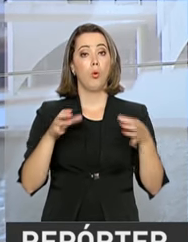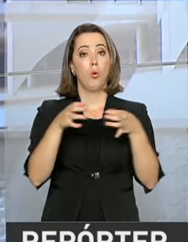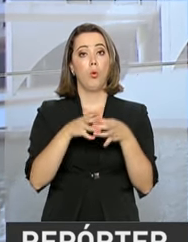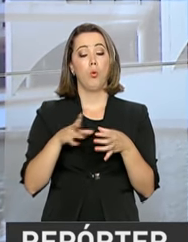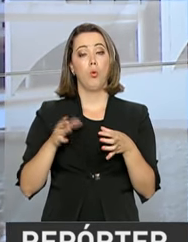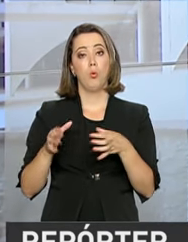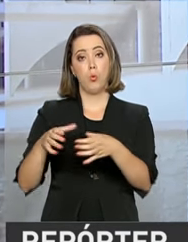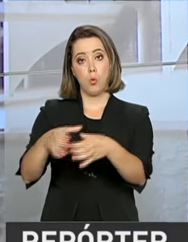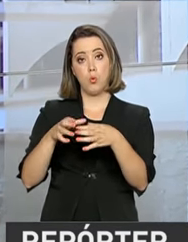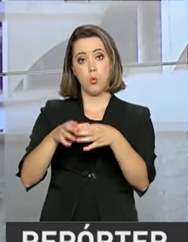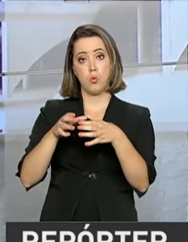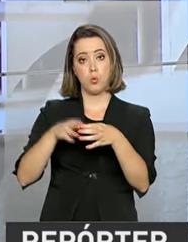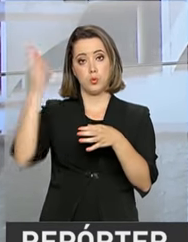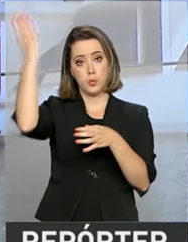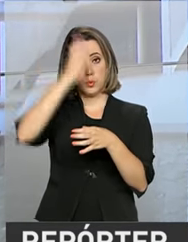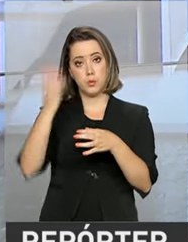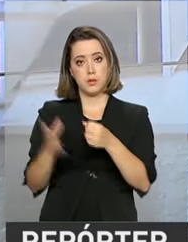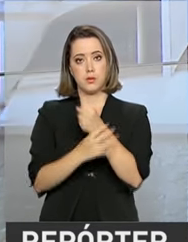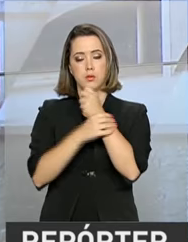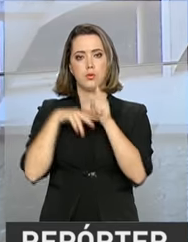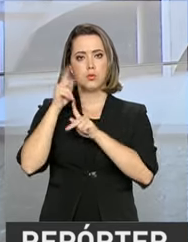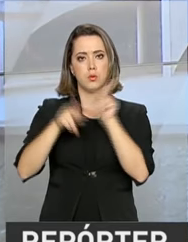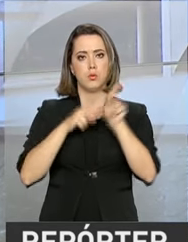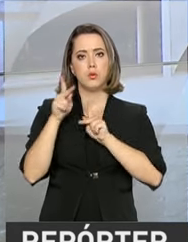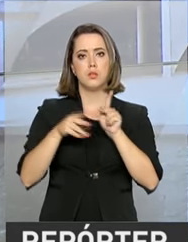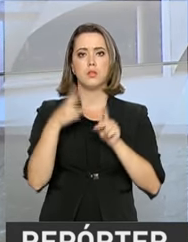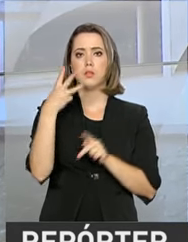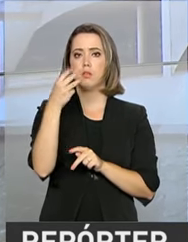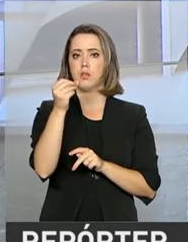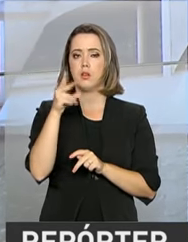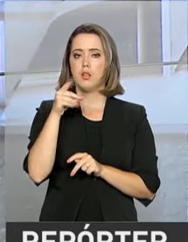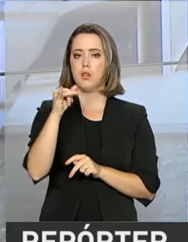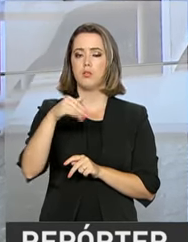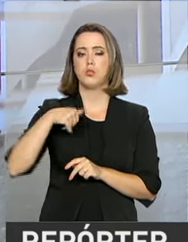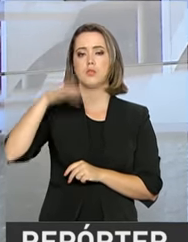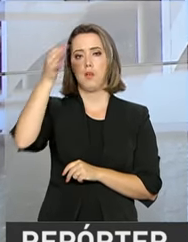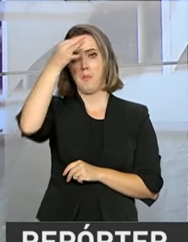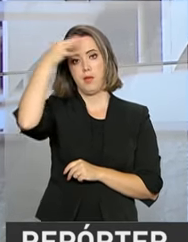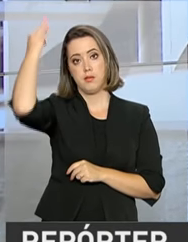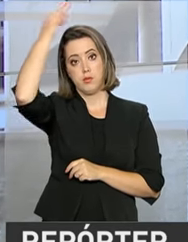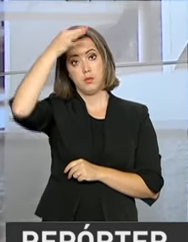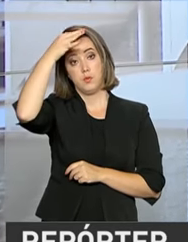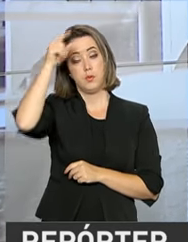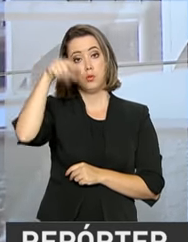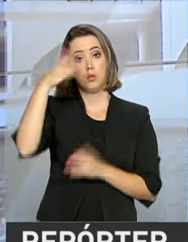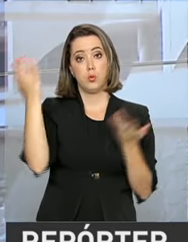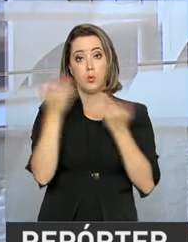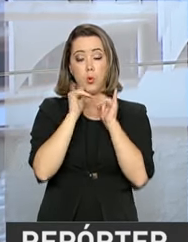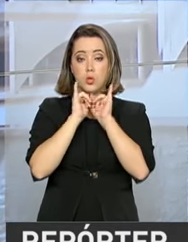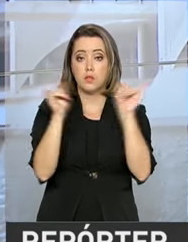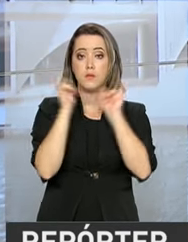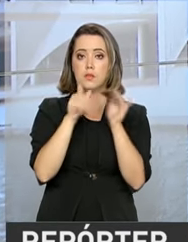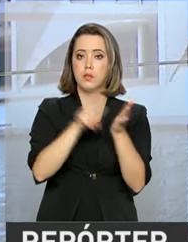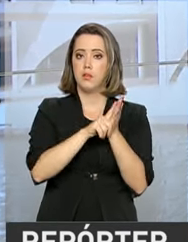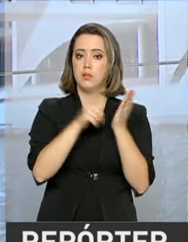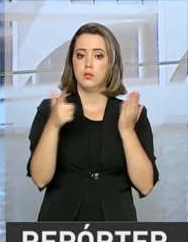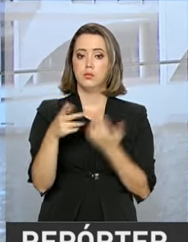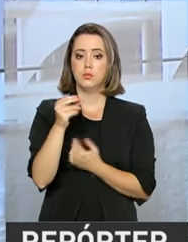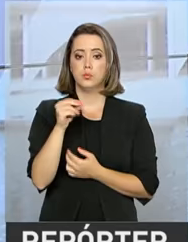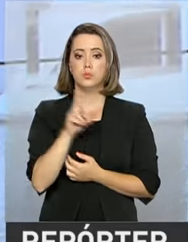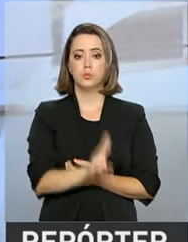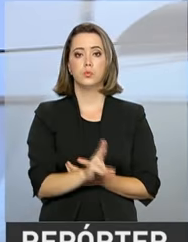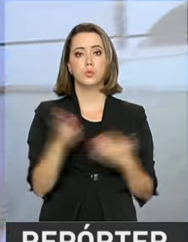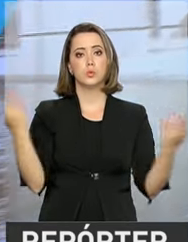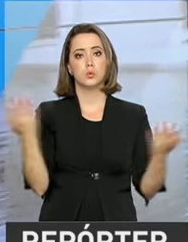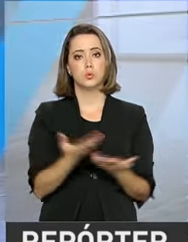de segurança pública ficará mais 30 dias no espírito santo a medida foi publicada hoje no diário oficial da união e do